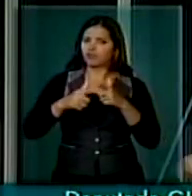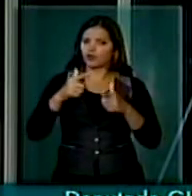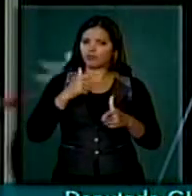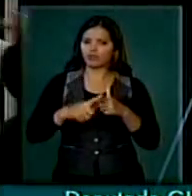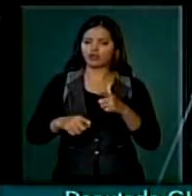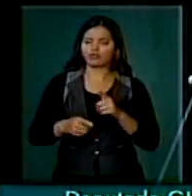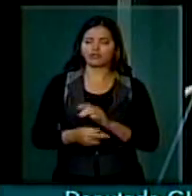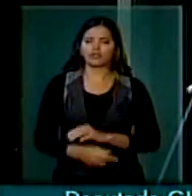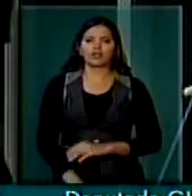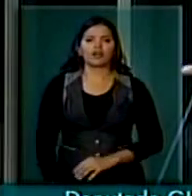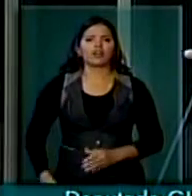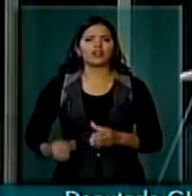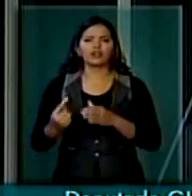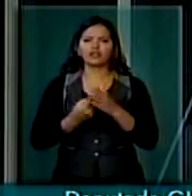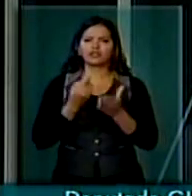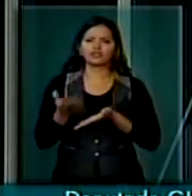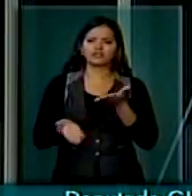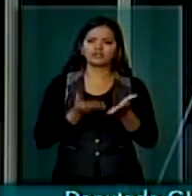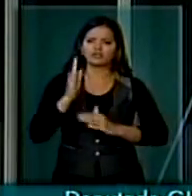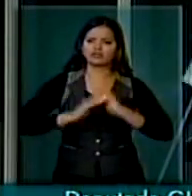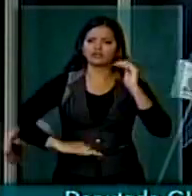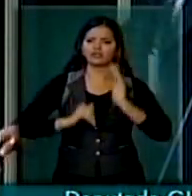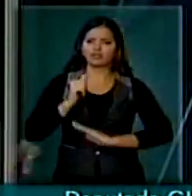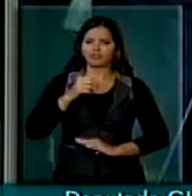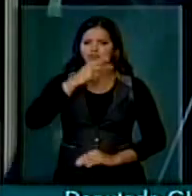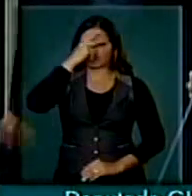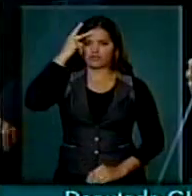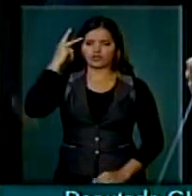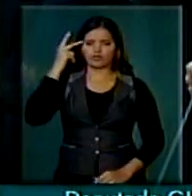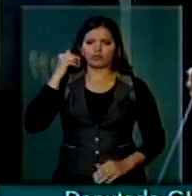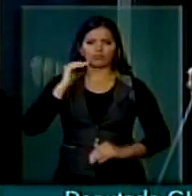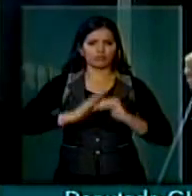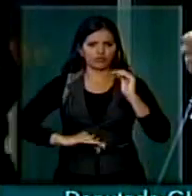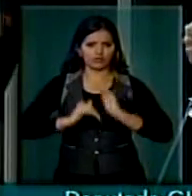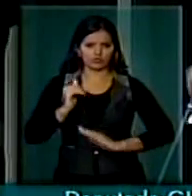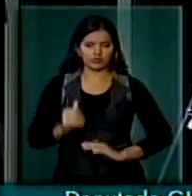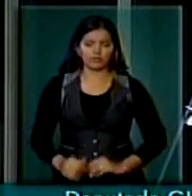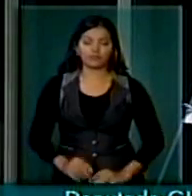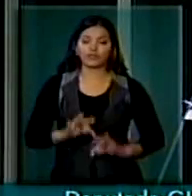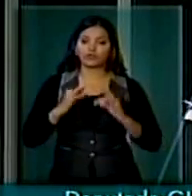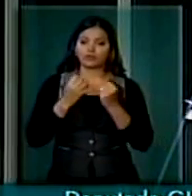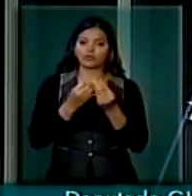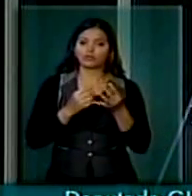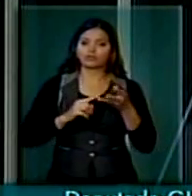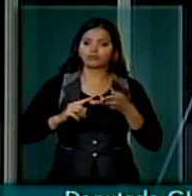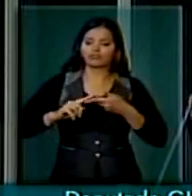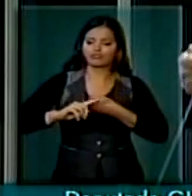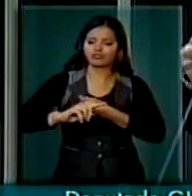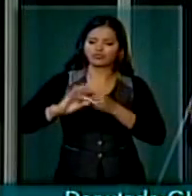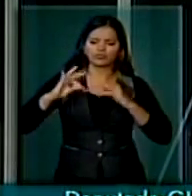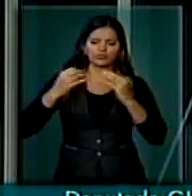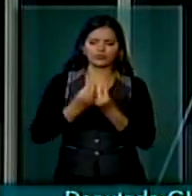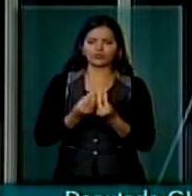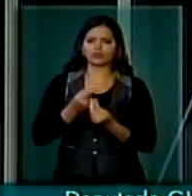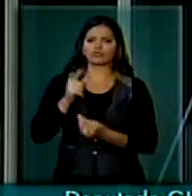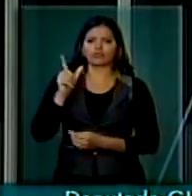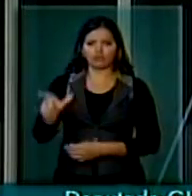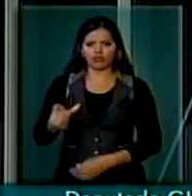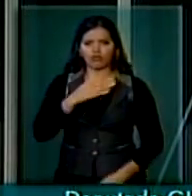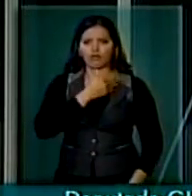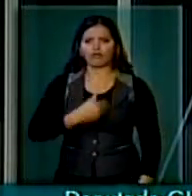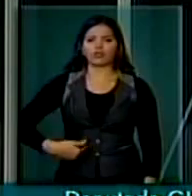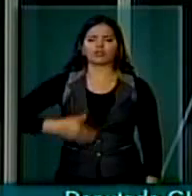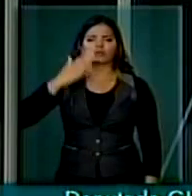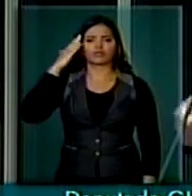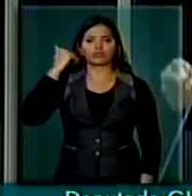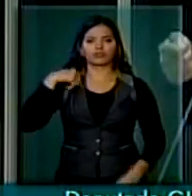controle, reciclagem e treinamento de seu pessoal de operação. Esses dados já eram de conhecimento do governo, já eram de conhecimento do Ministério